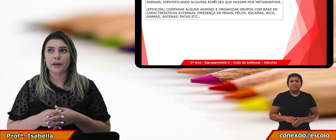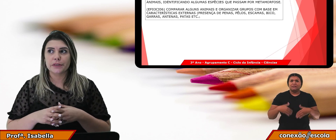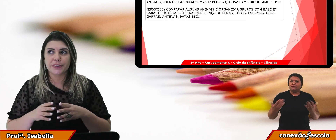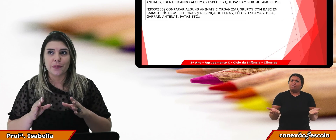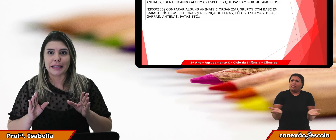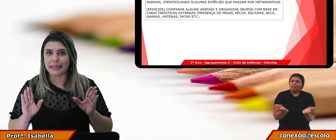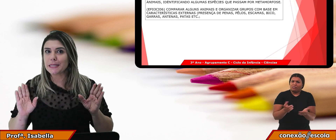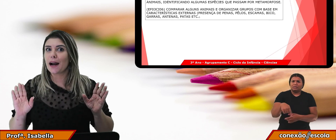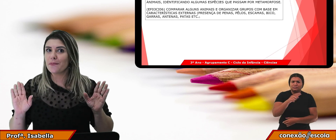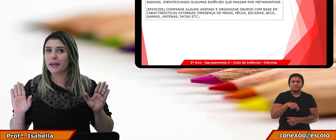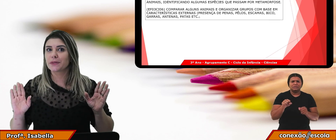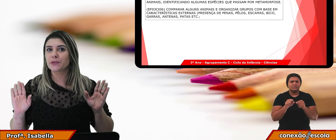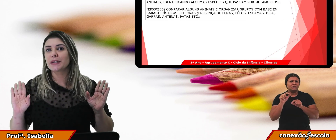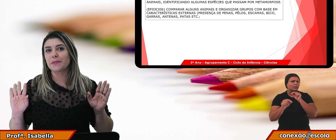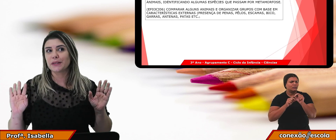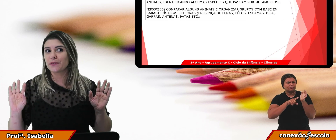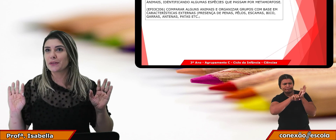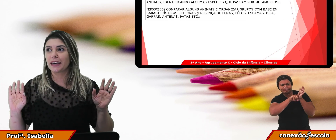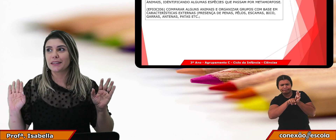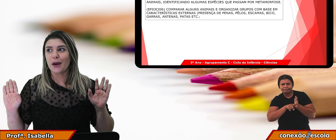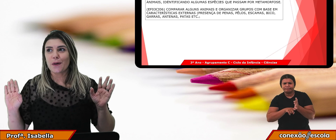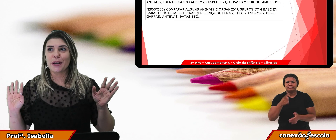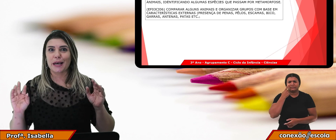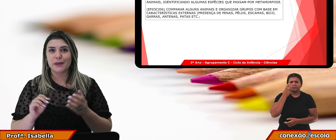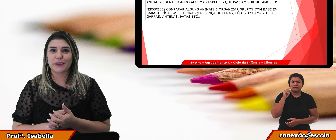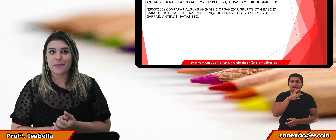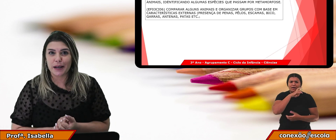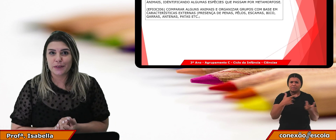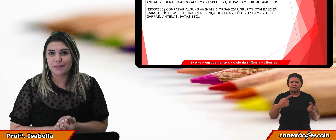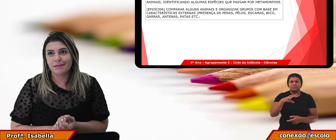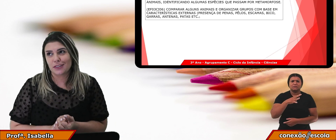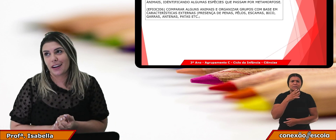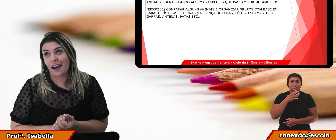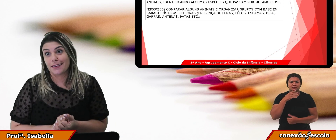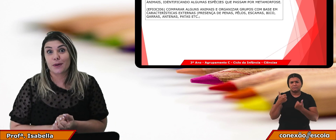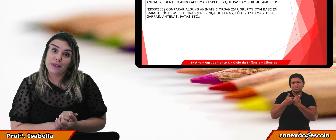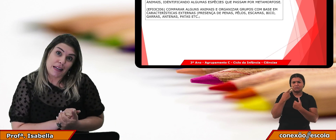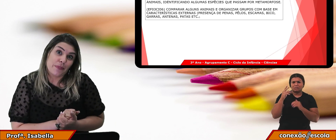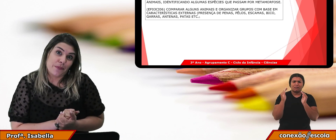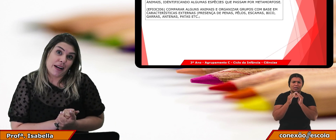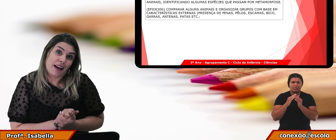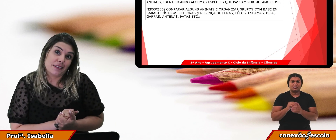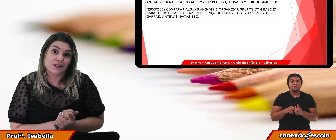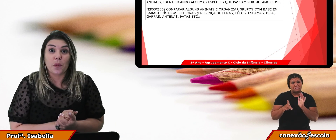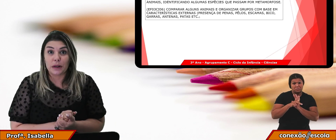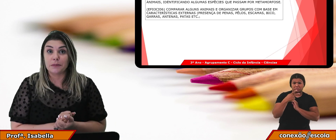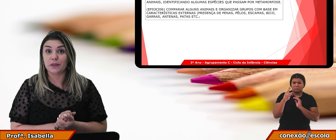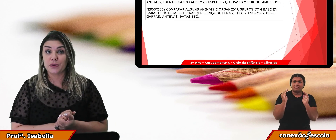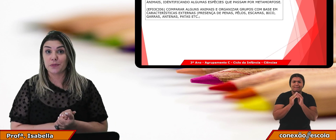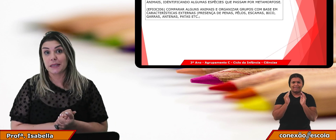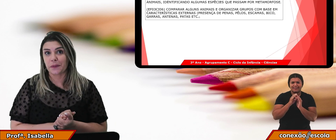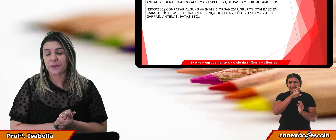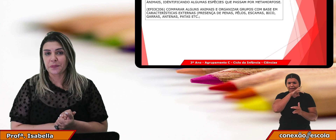Então agora vocês vão analisar mesmo os animais que vocês conhecem ou têm perto da sua casa, ou têm na própria casa como